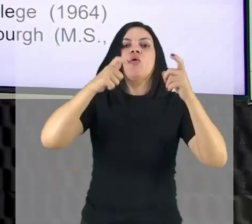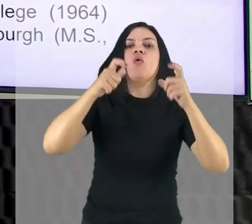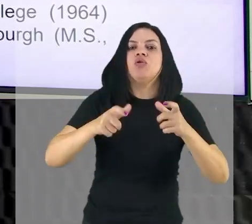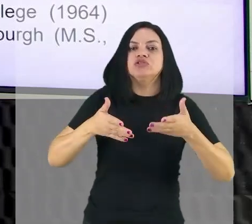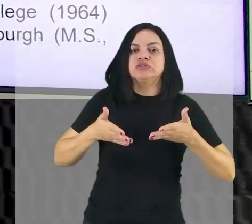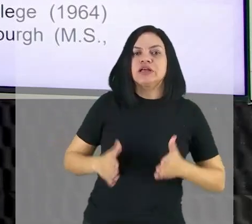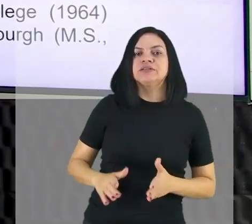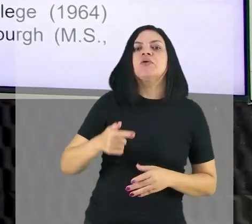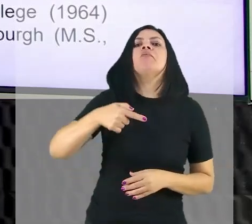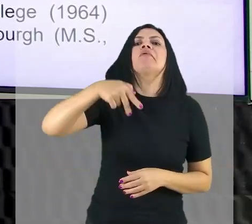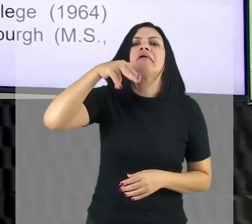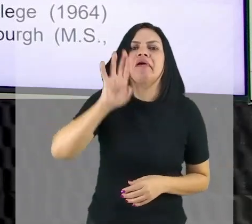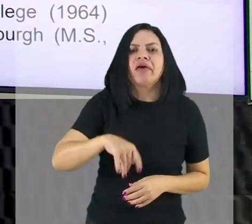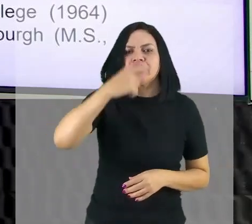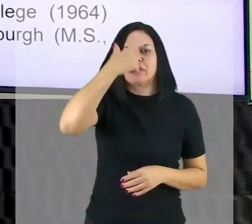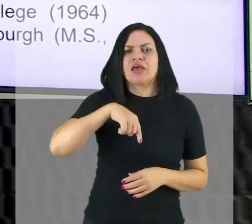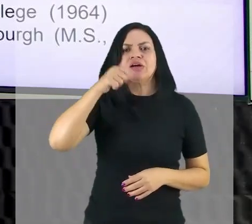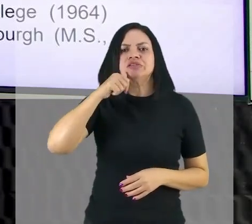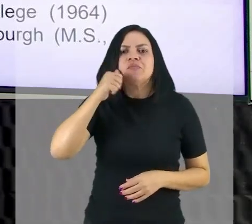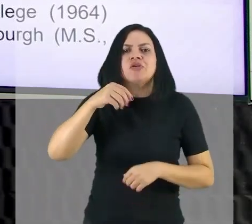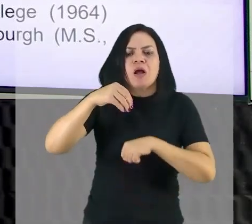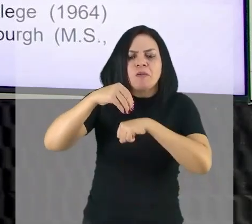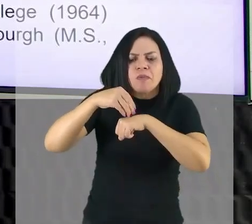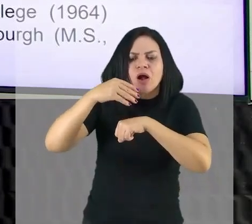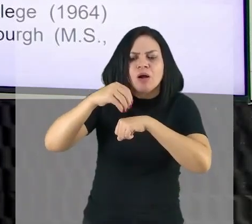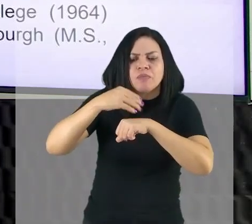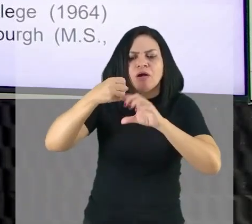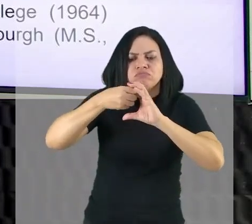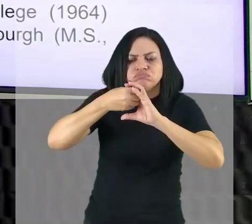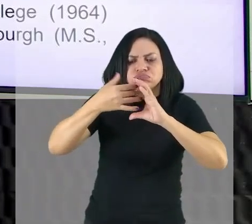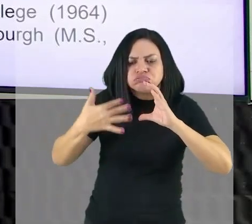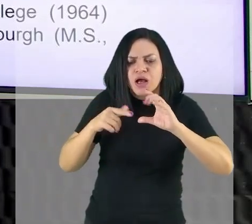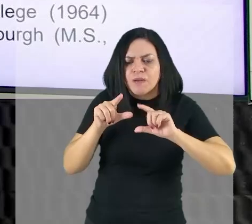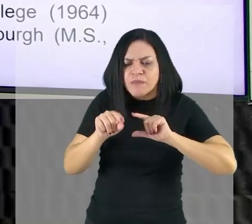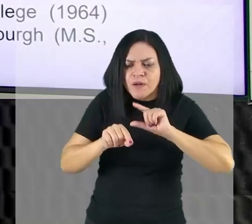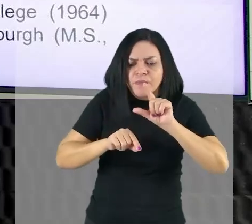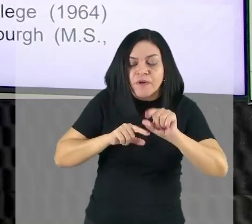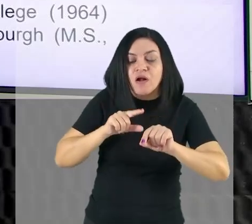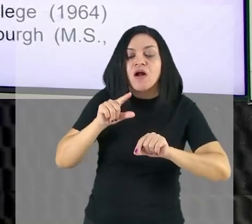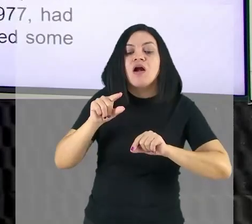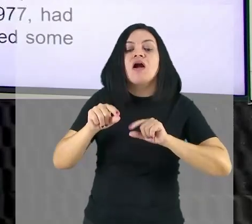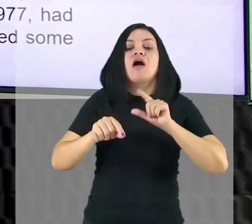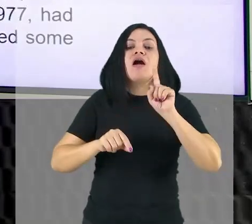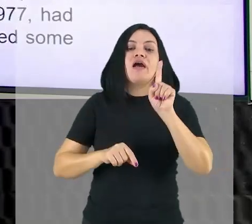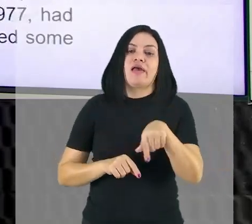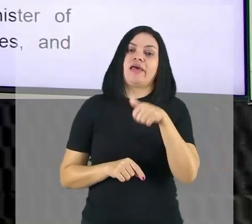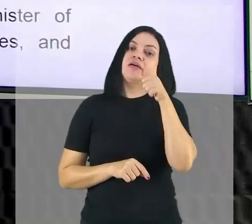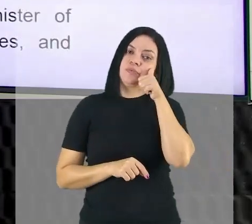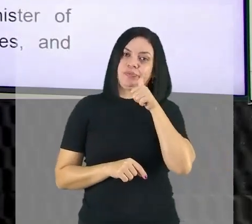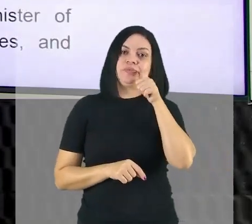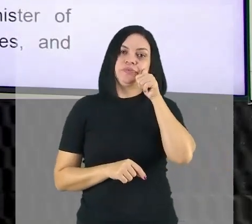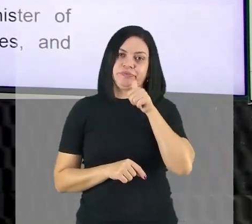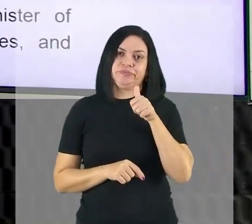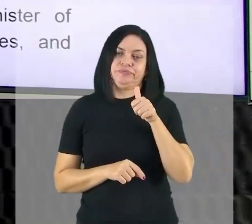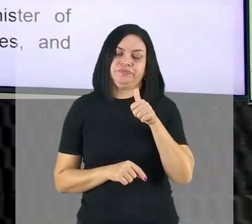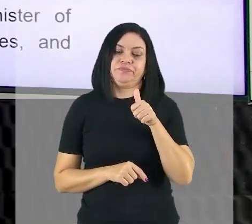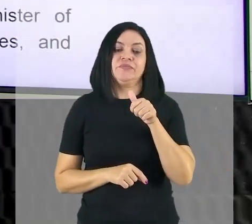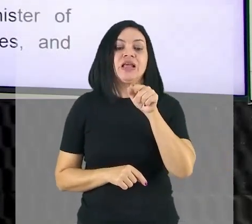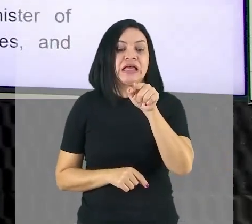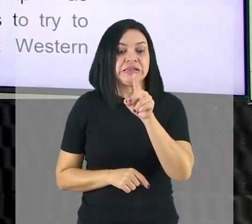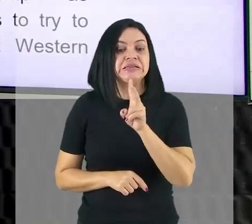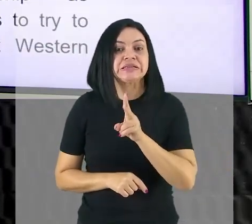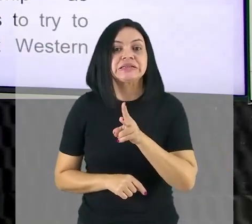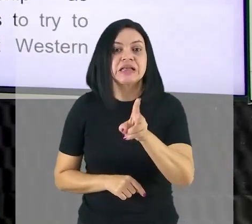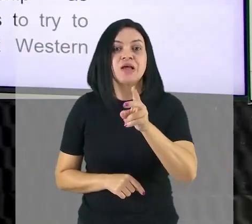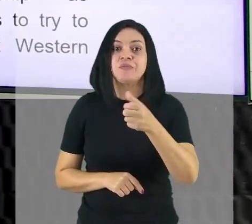ela foi. Então, o texto vai me dando características que eu consigo identificar o gênero, tá? Aí eu já falei para vocês, sempre